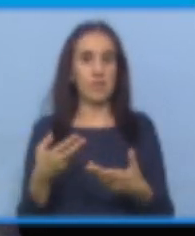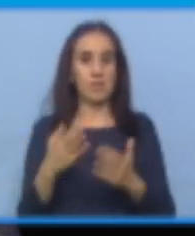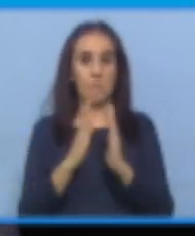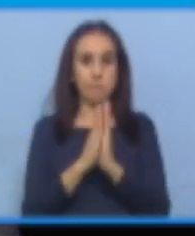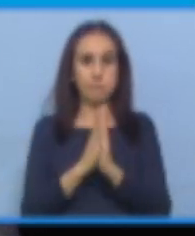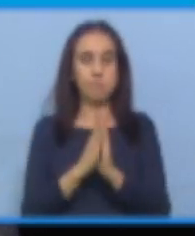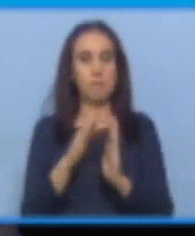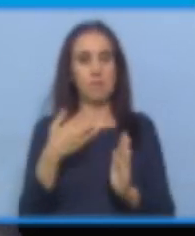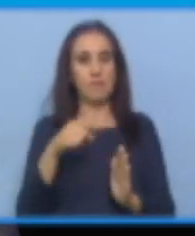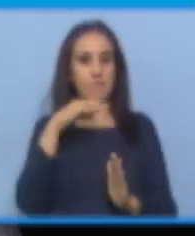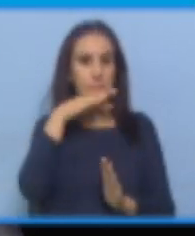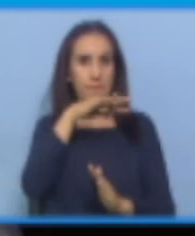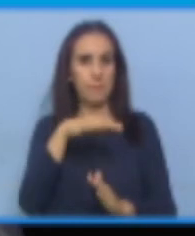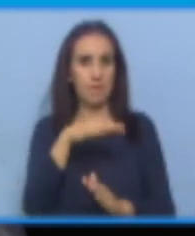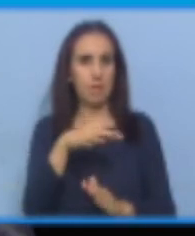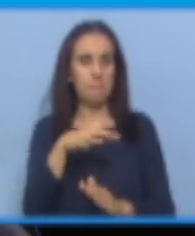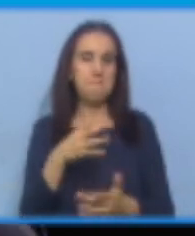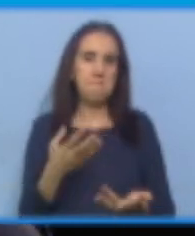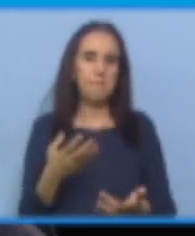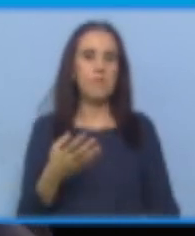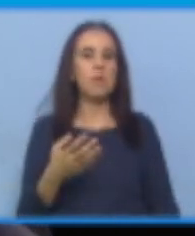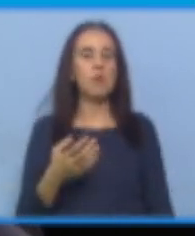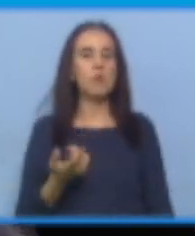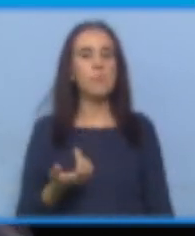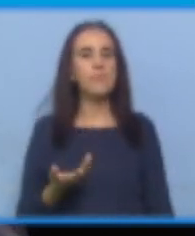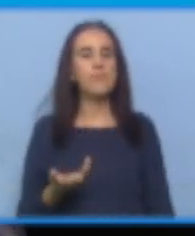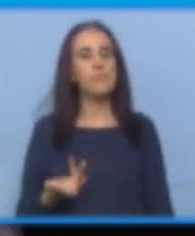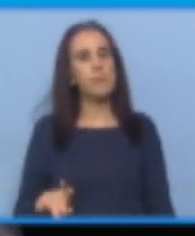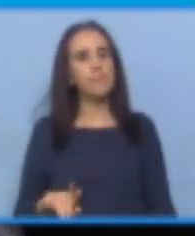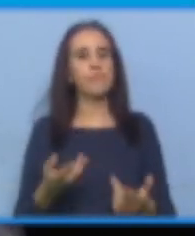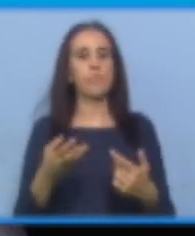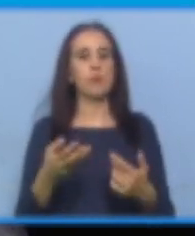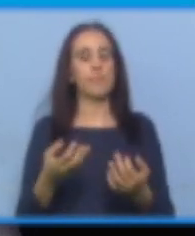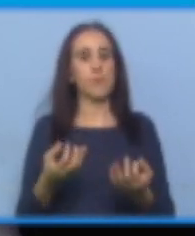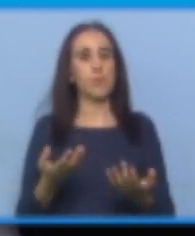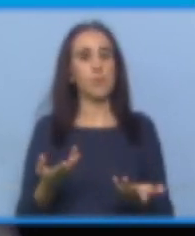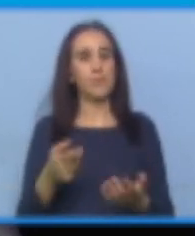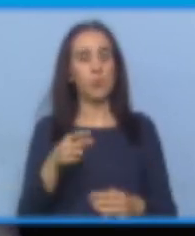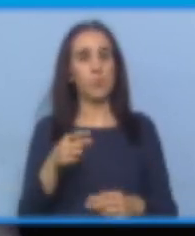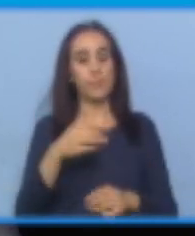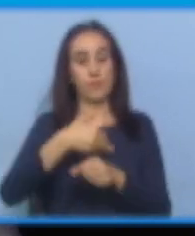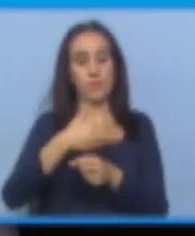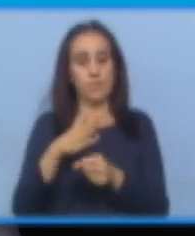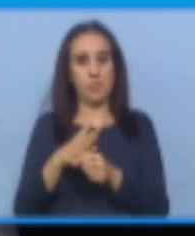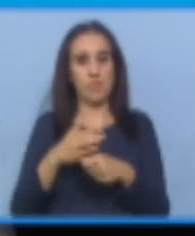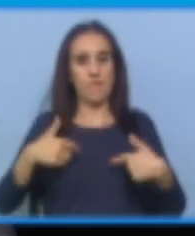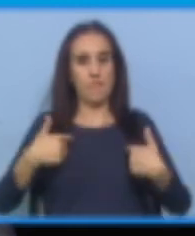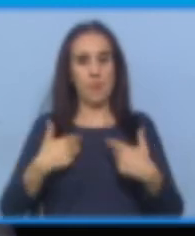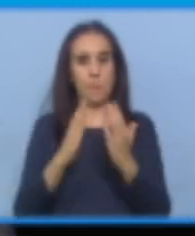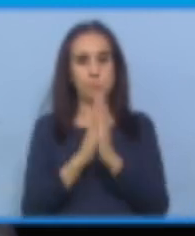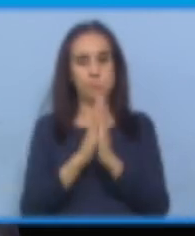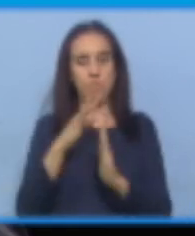diocesanas de pastoral familiar. Isto também, o próprio departamento diocesano de